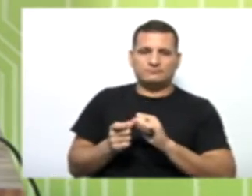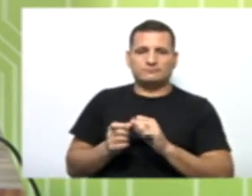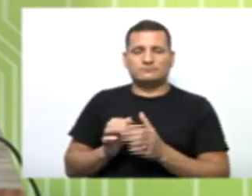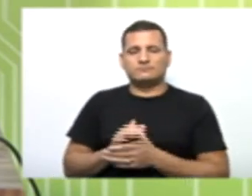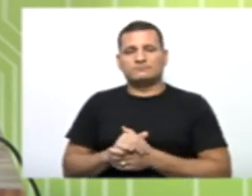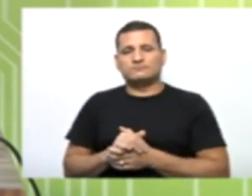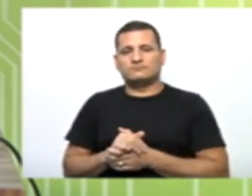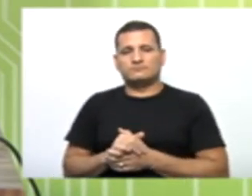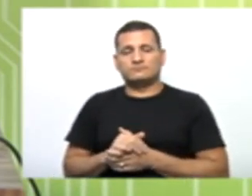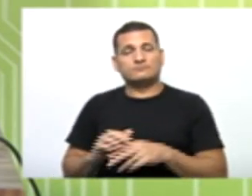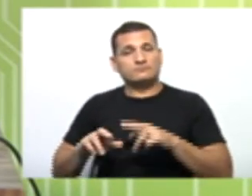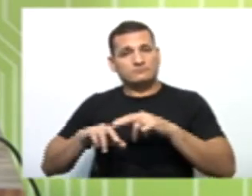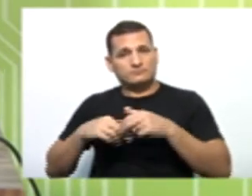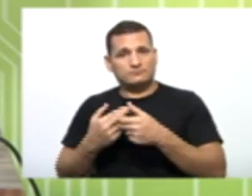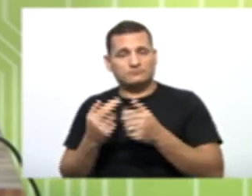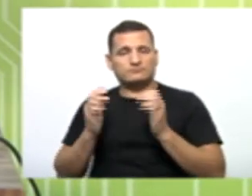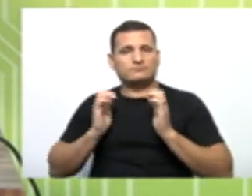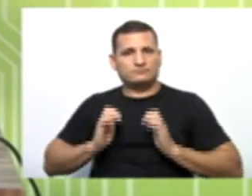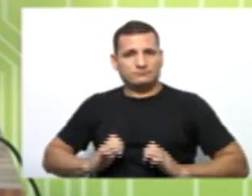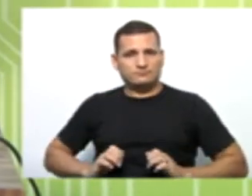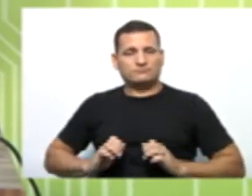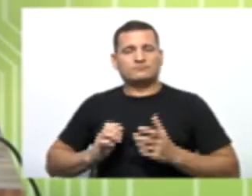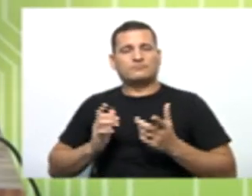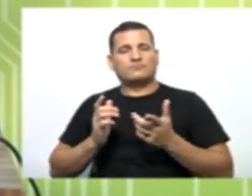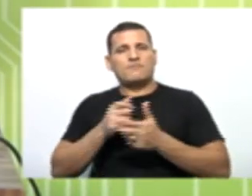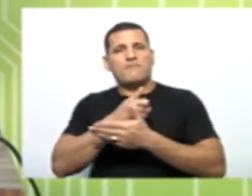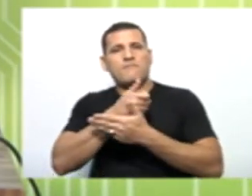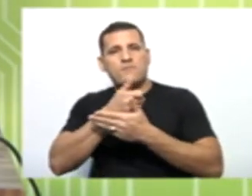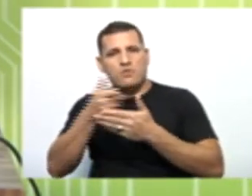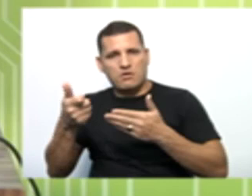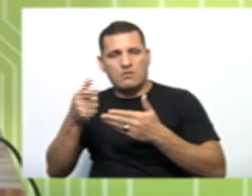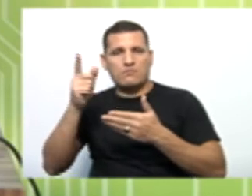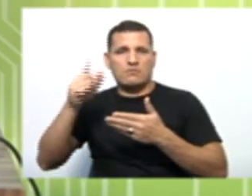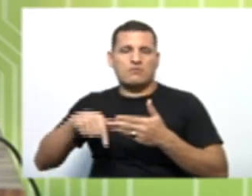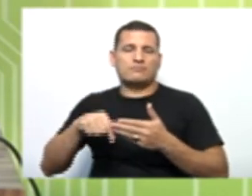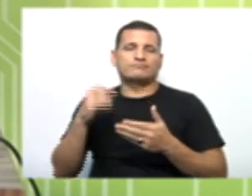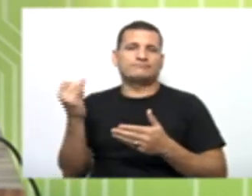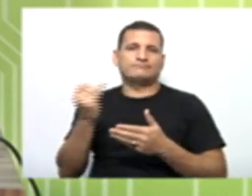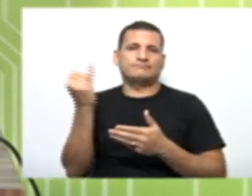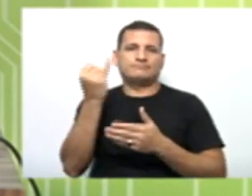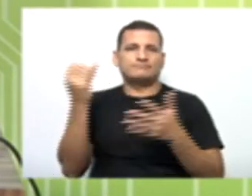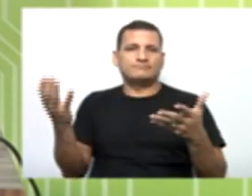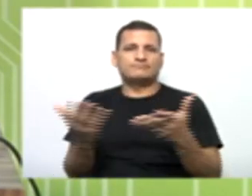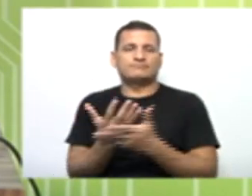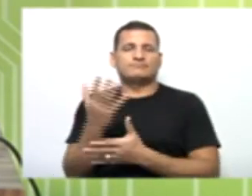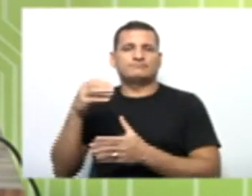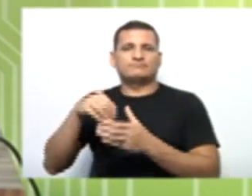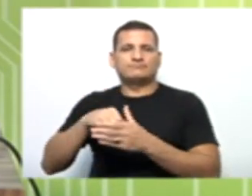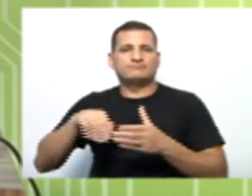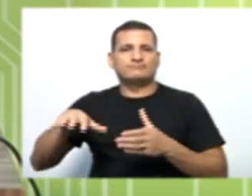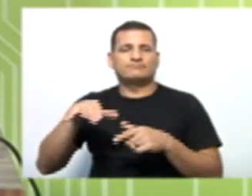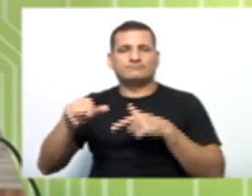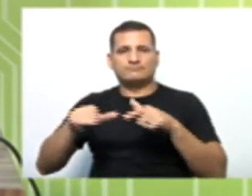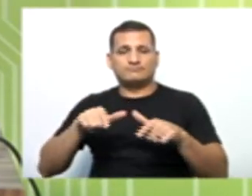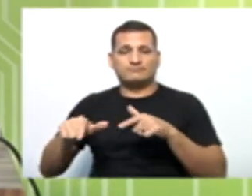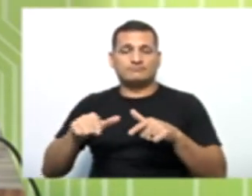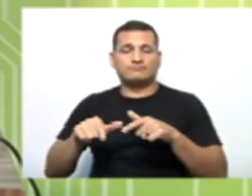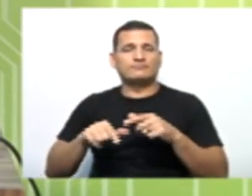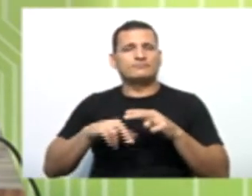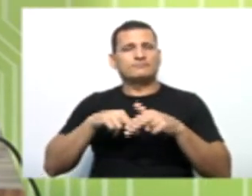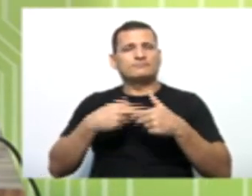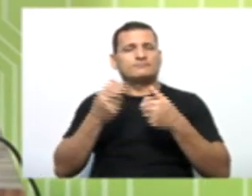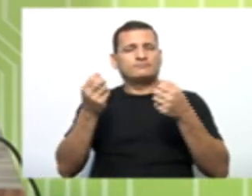isso que a ética e a moral são elementos hoje fundamentais no mercado de trabalho, porque, como eu falei no